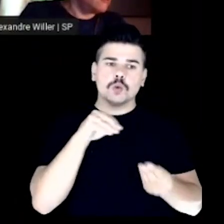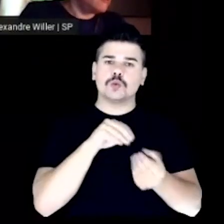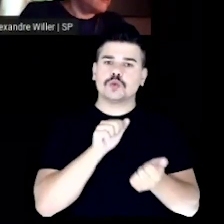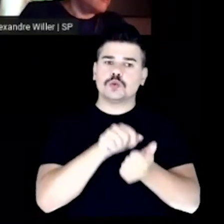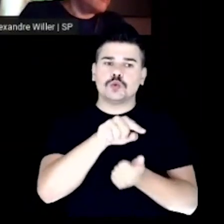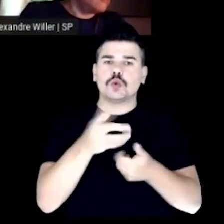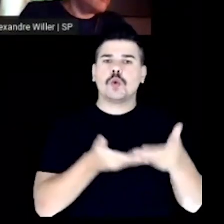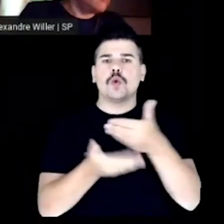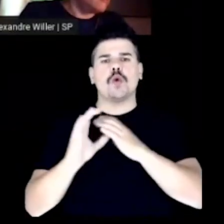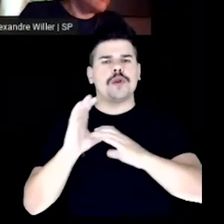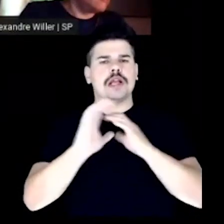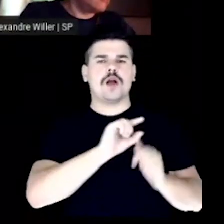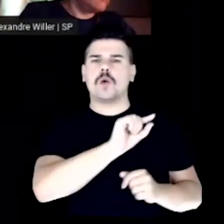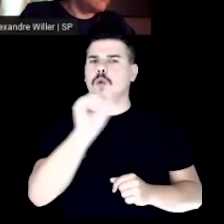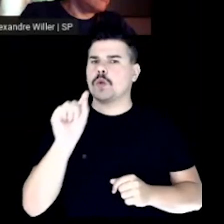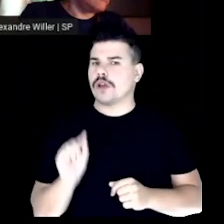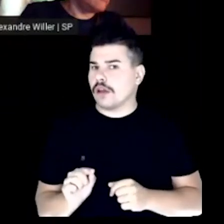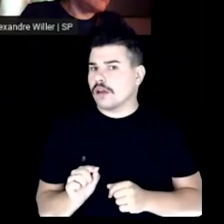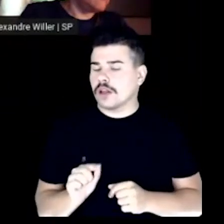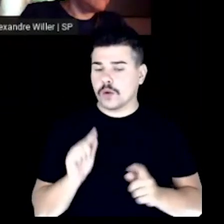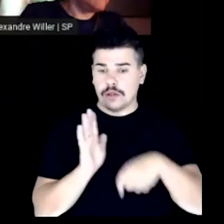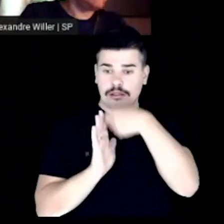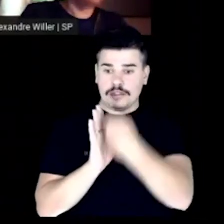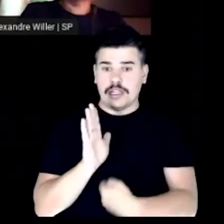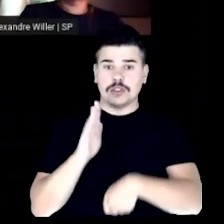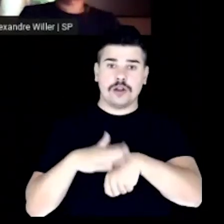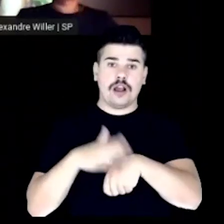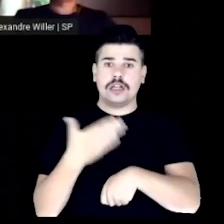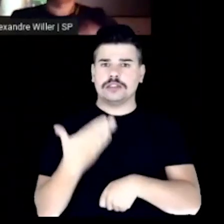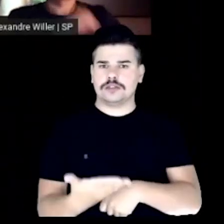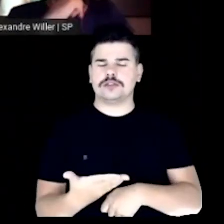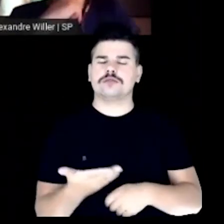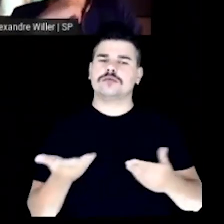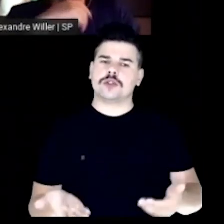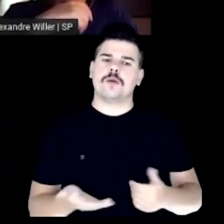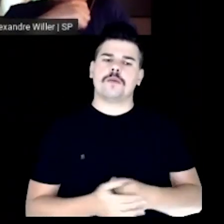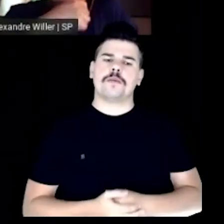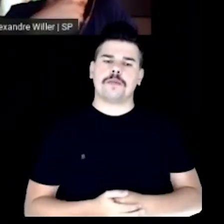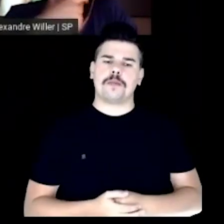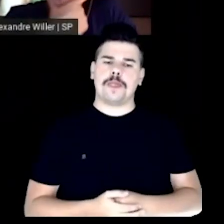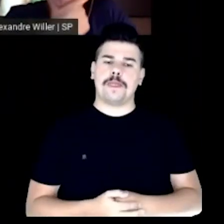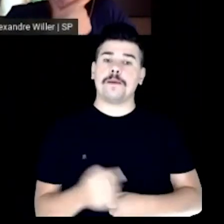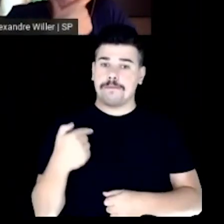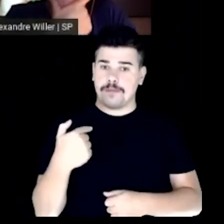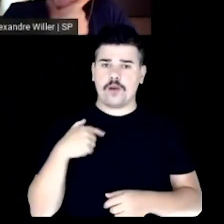sabe, com quem eu estou tentando me comunicar, sabe? Estruturando um texto dessa forma.